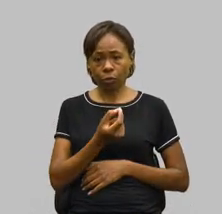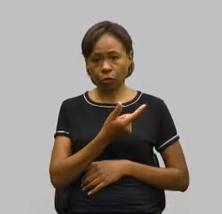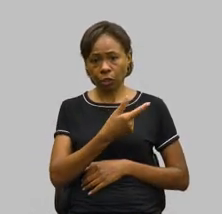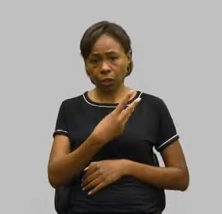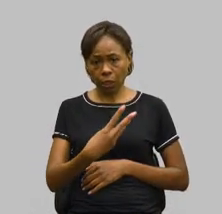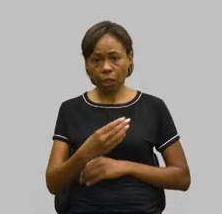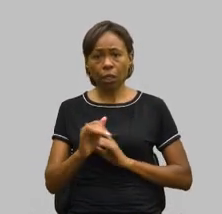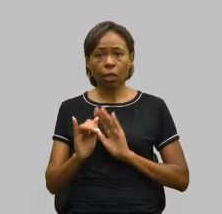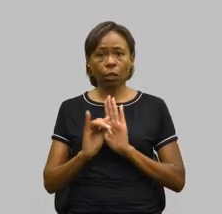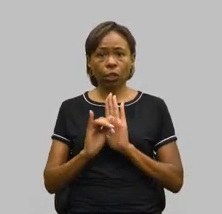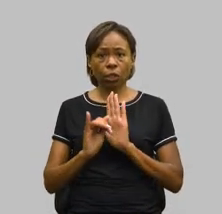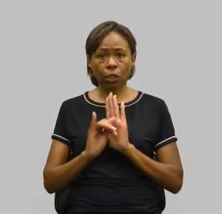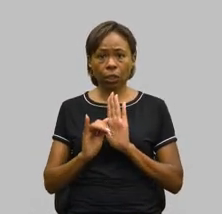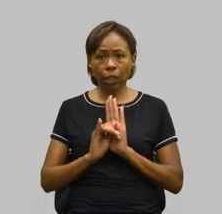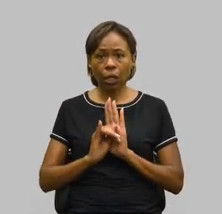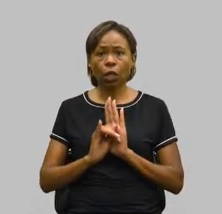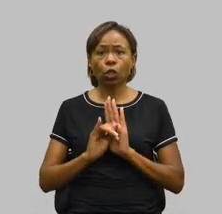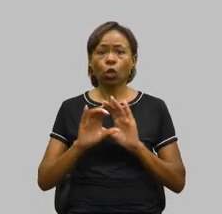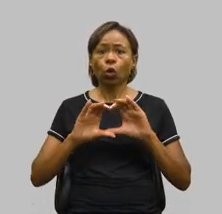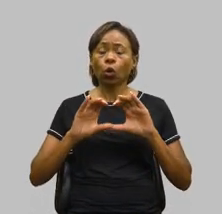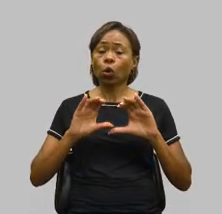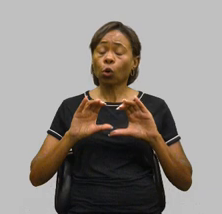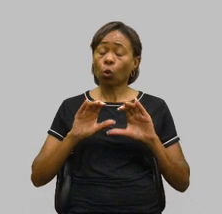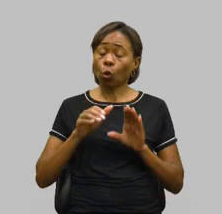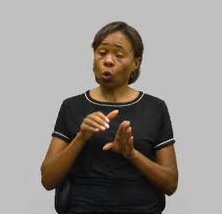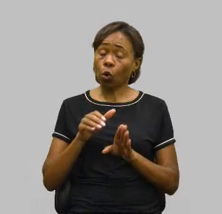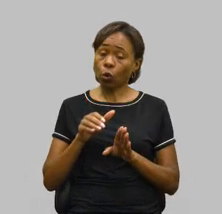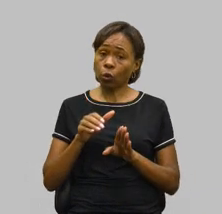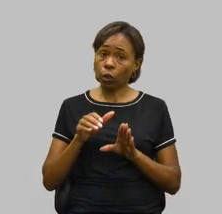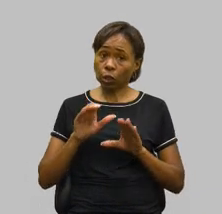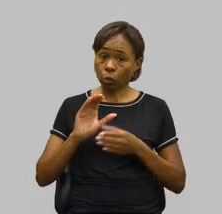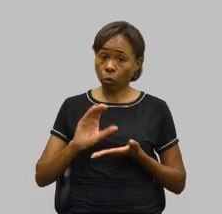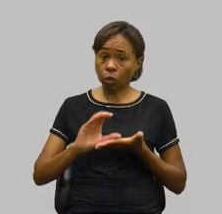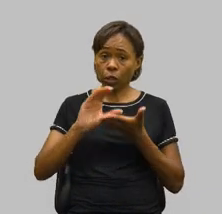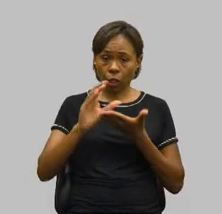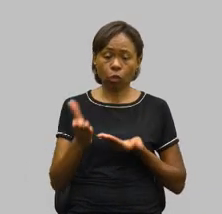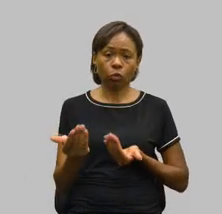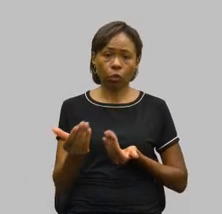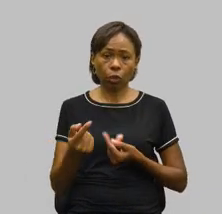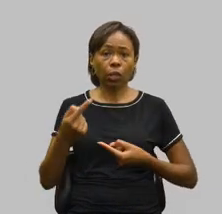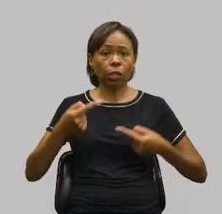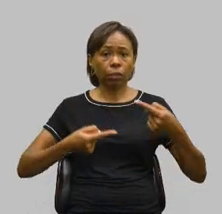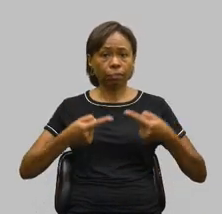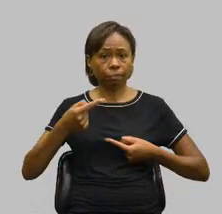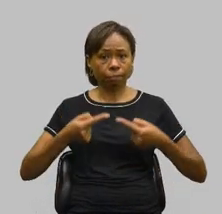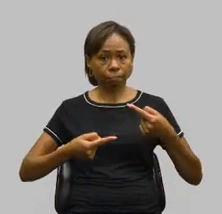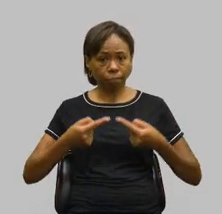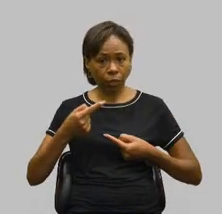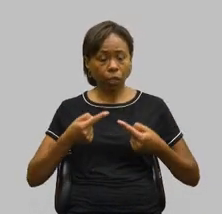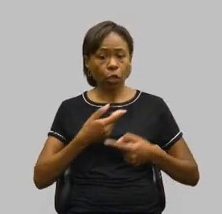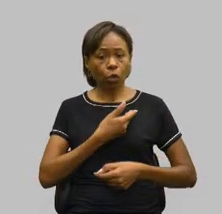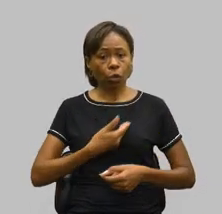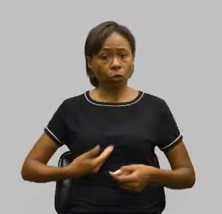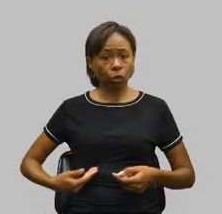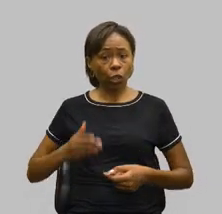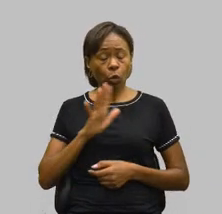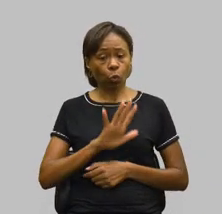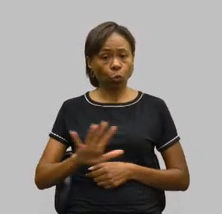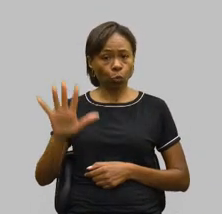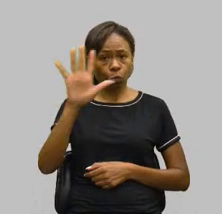de Conselho Estadual da Juventude também em andamento e a coordenação e participação do debate governança Global do